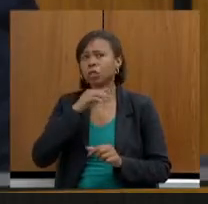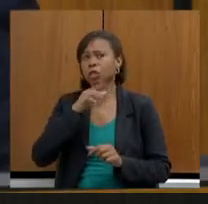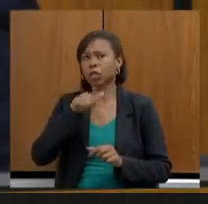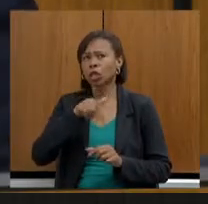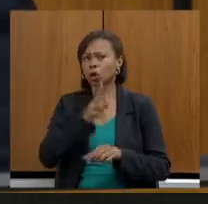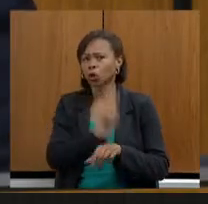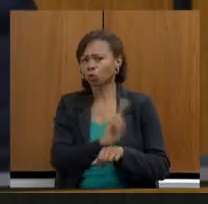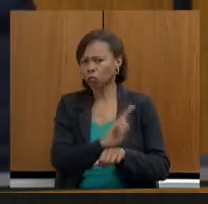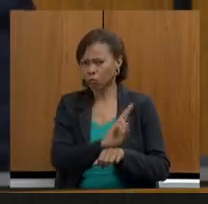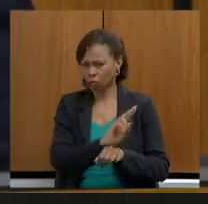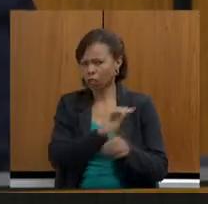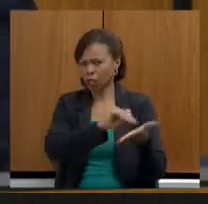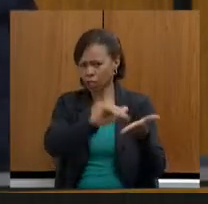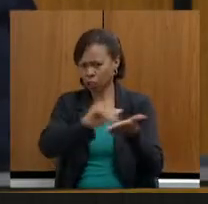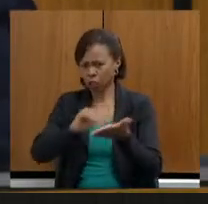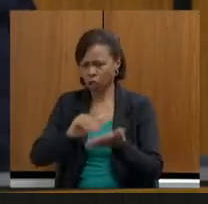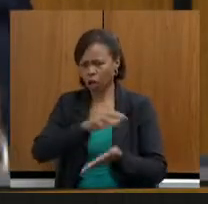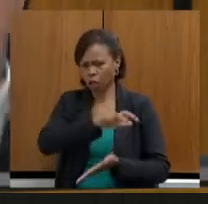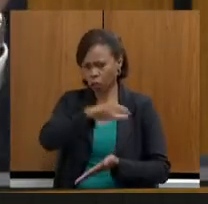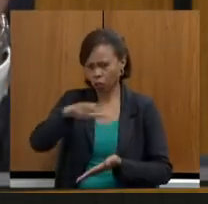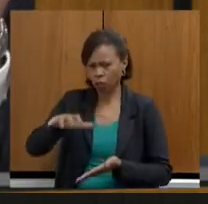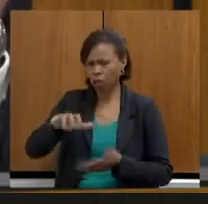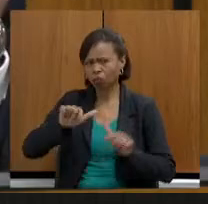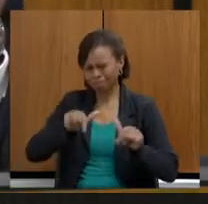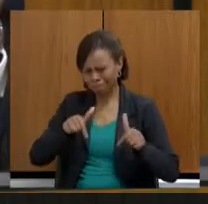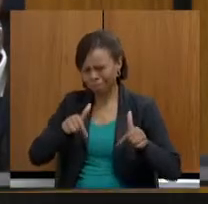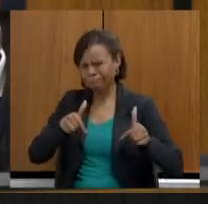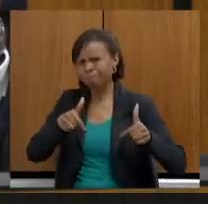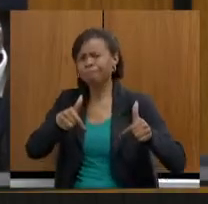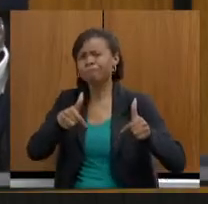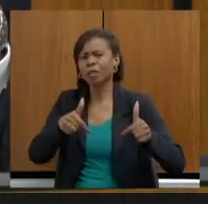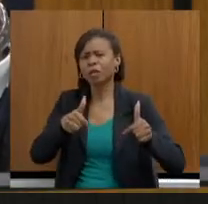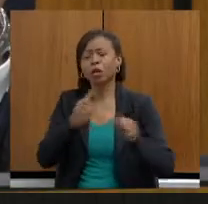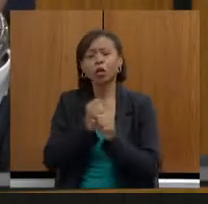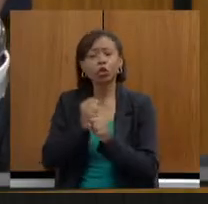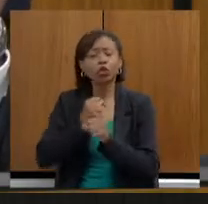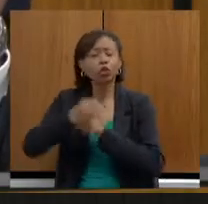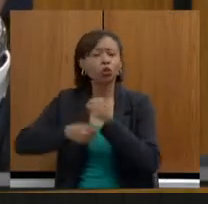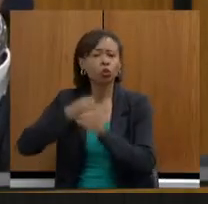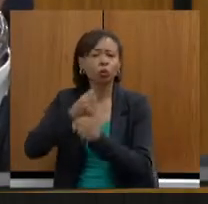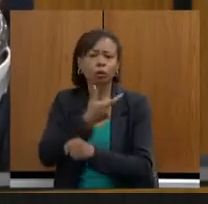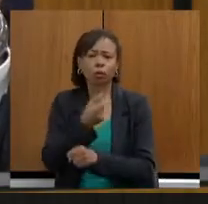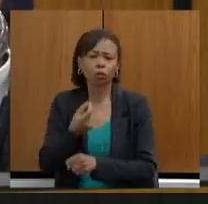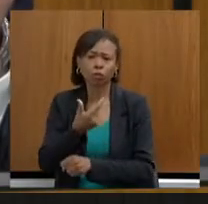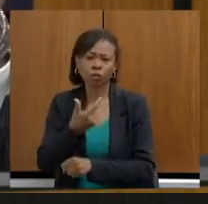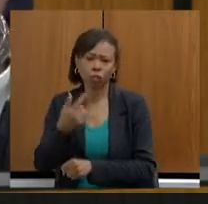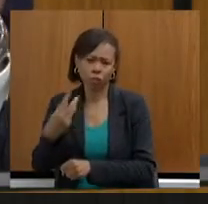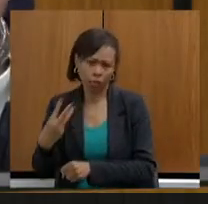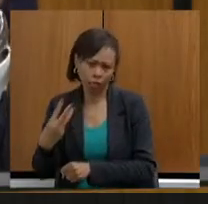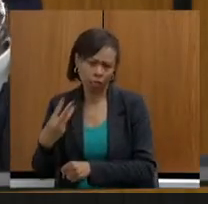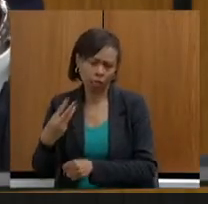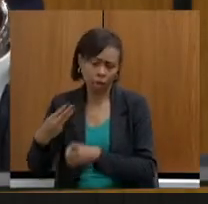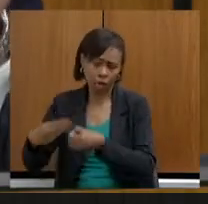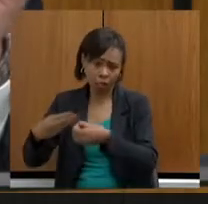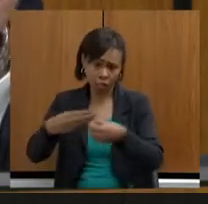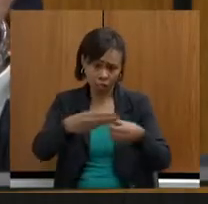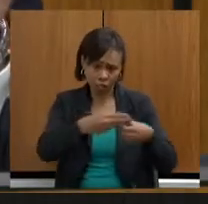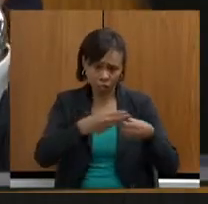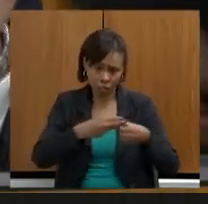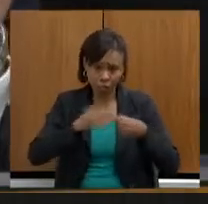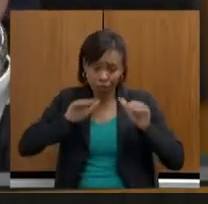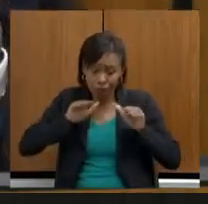para aprovação do beso tem-se dito que em 2023 Obrigatoriamente os municípios deverão arcar exclusivamente